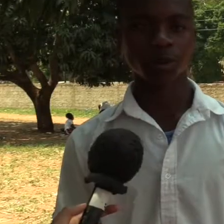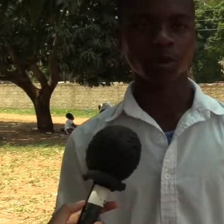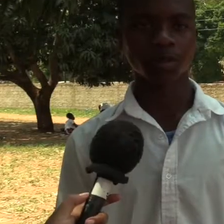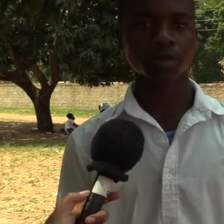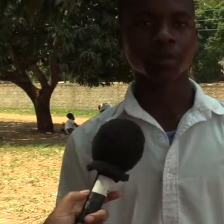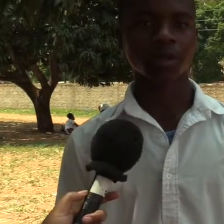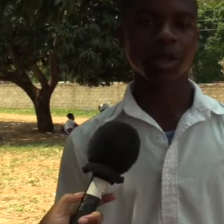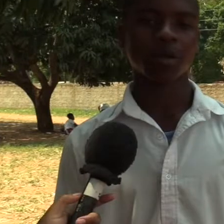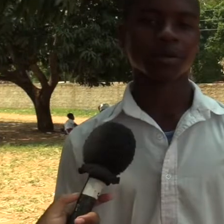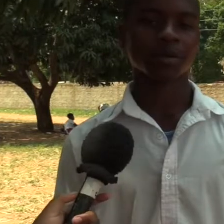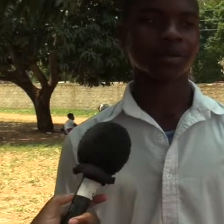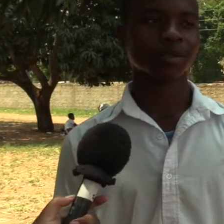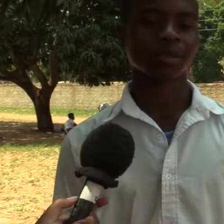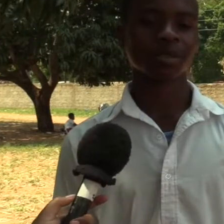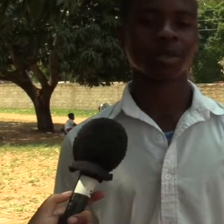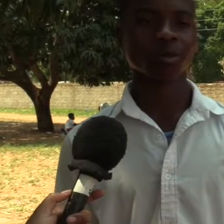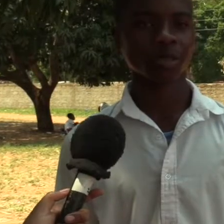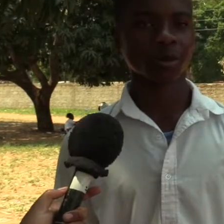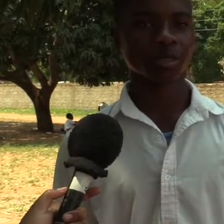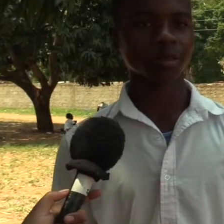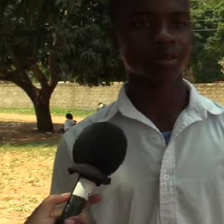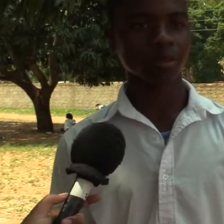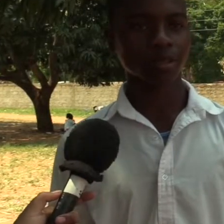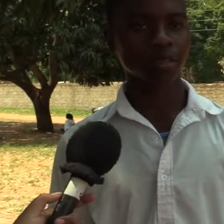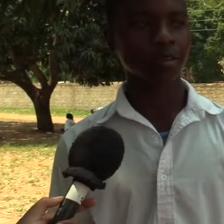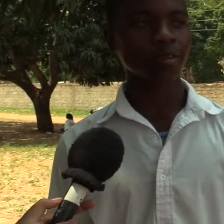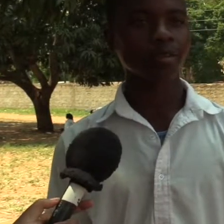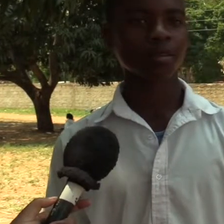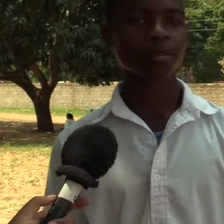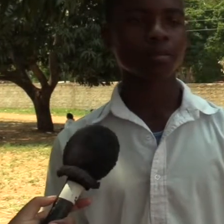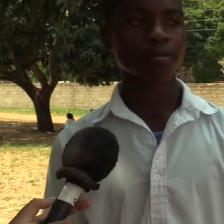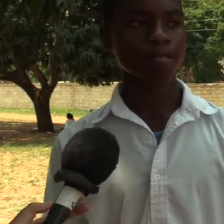converso, mas só meditam algumas coisas, não são todas.